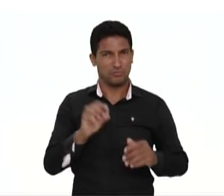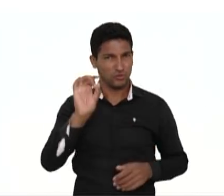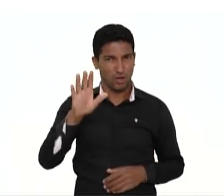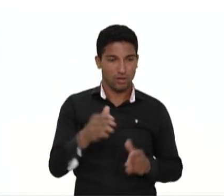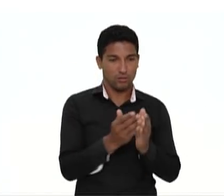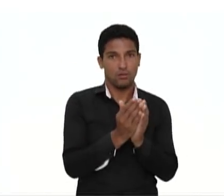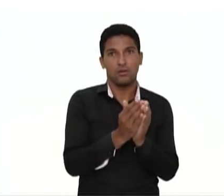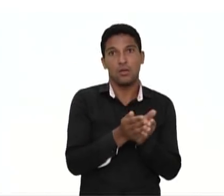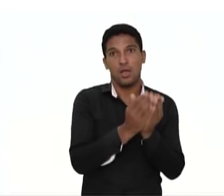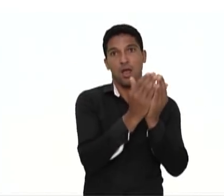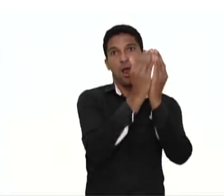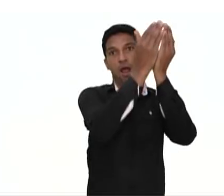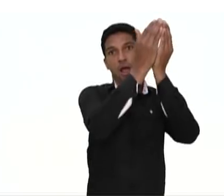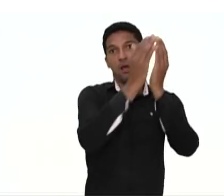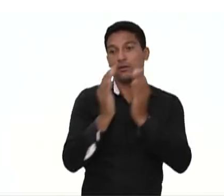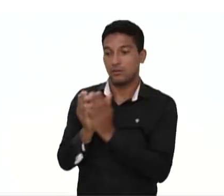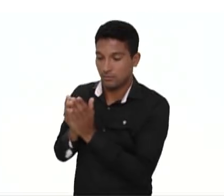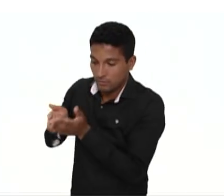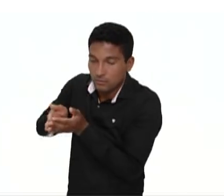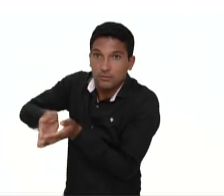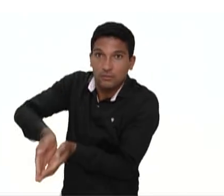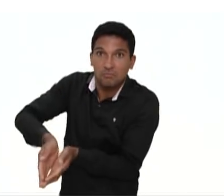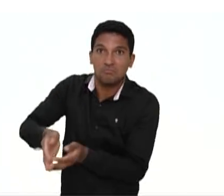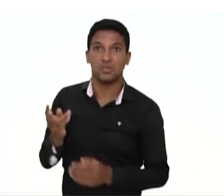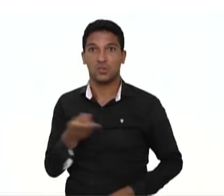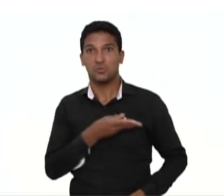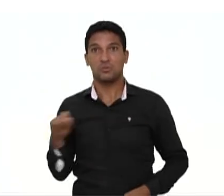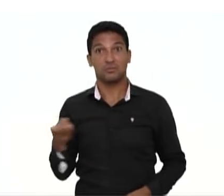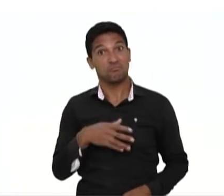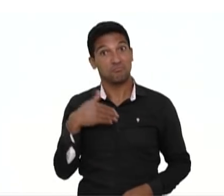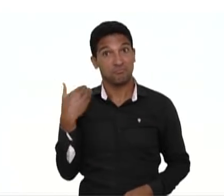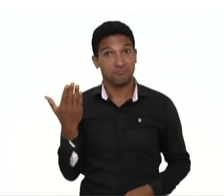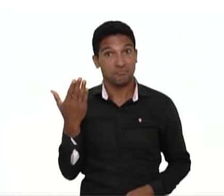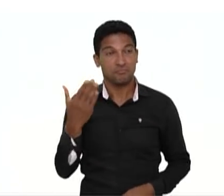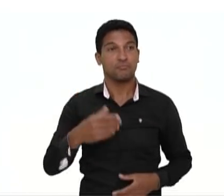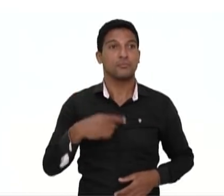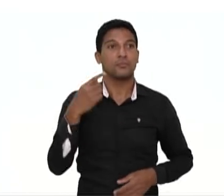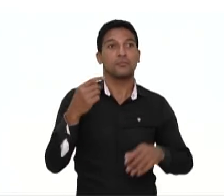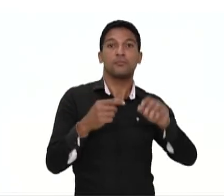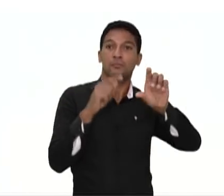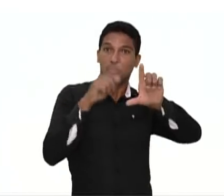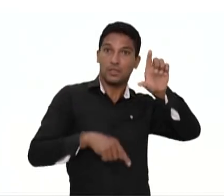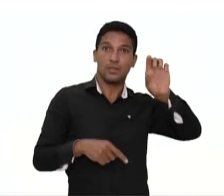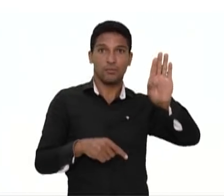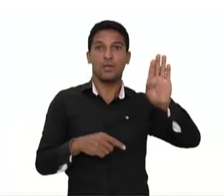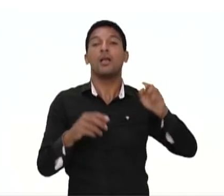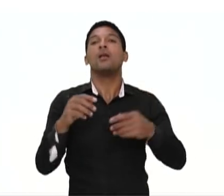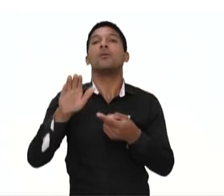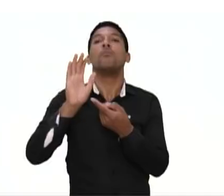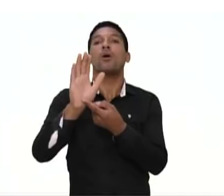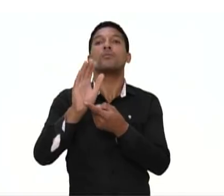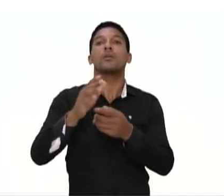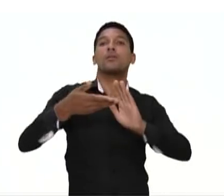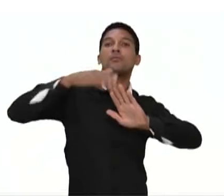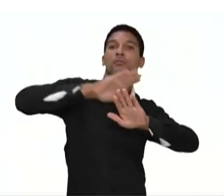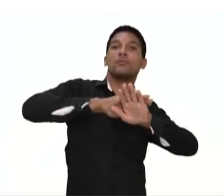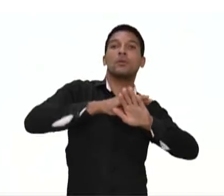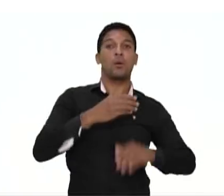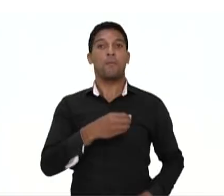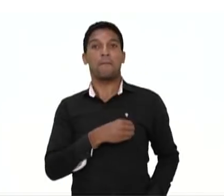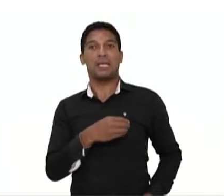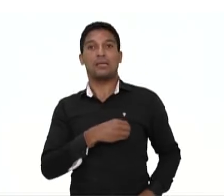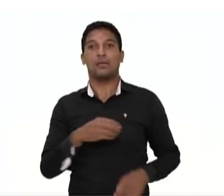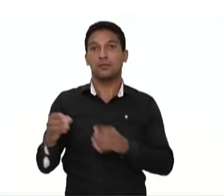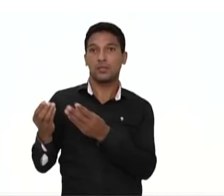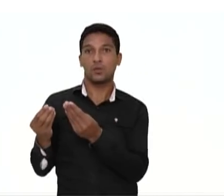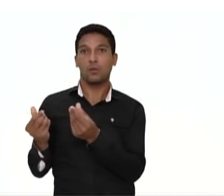Será? Apenas as duas embarcações? Letra B, traz questionamentos sobre pecados e as qualidades. Letra